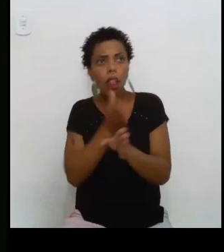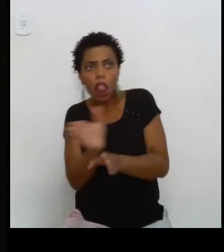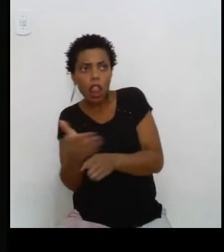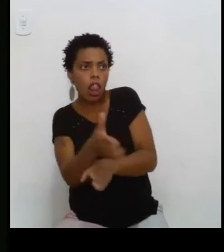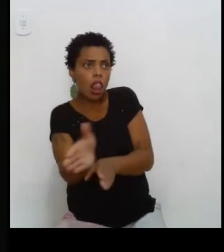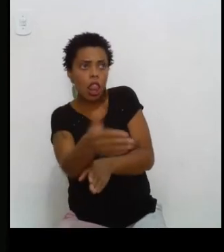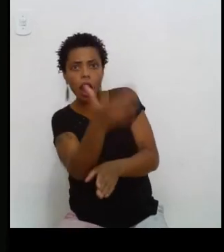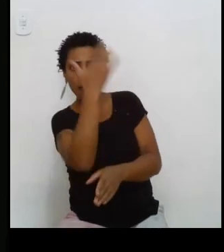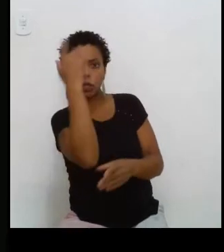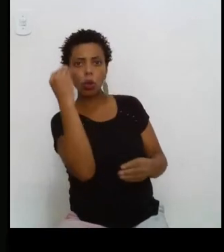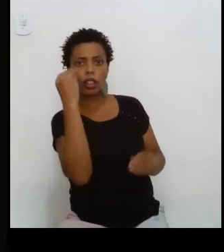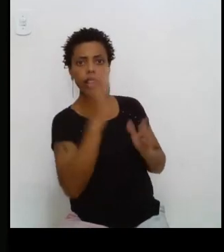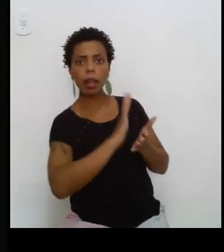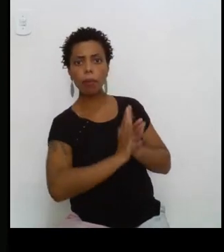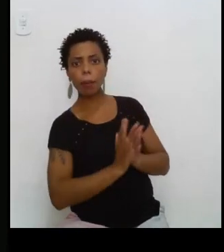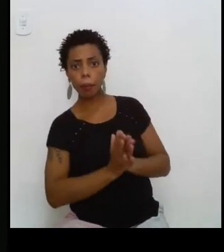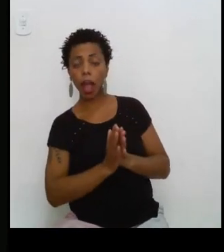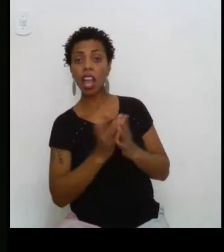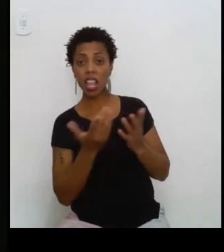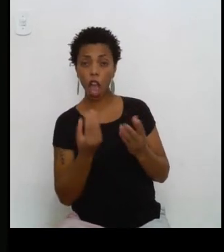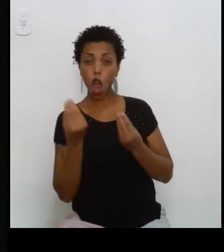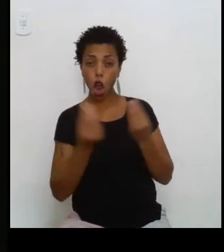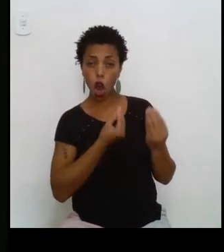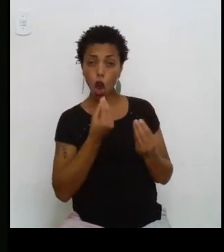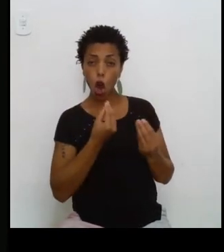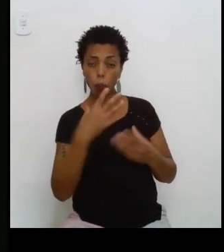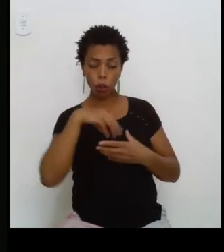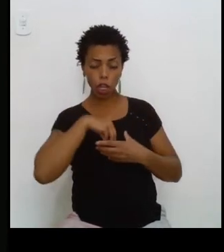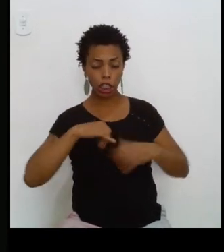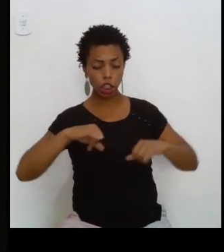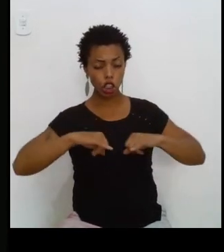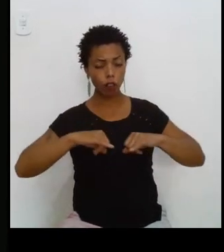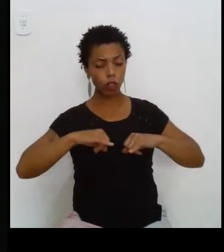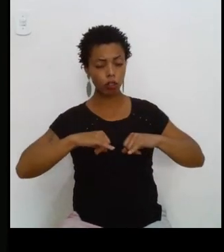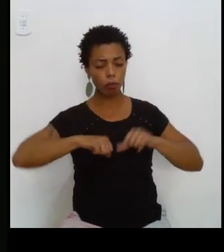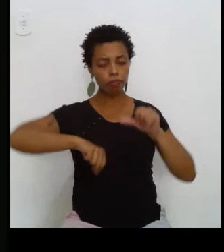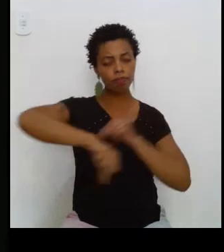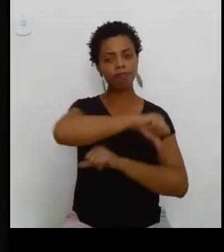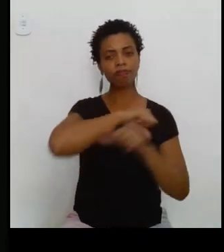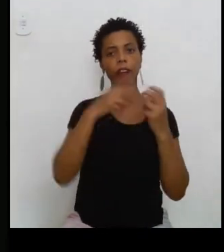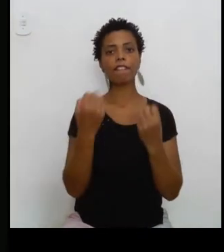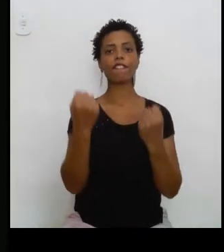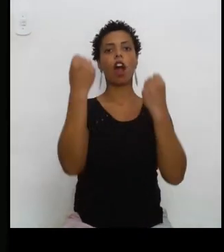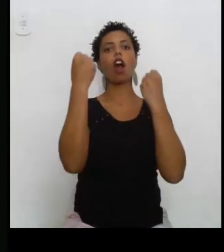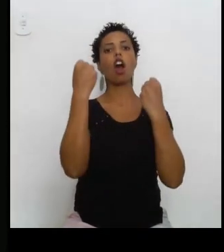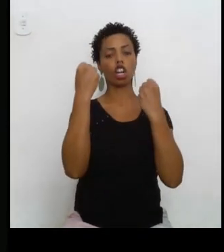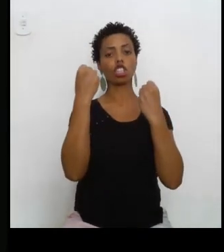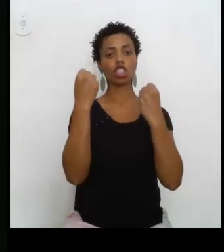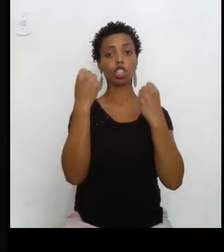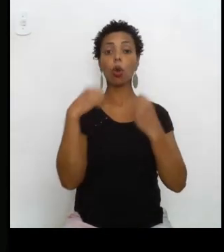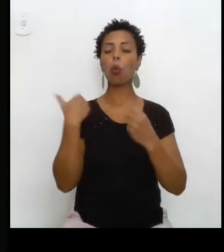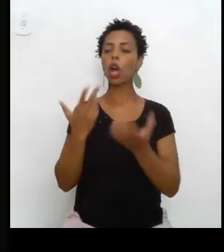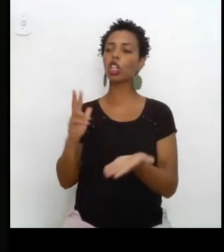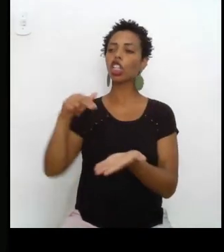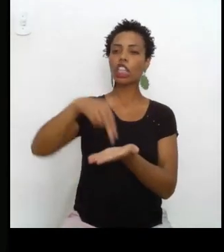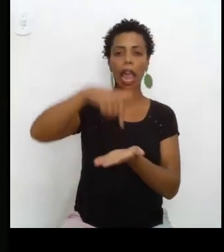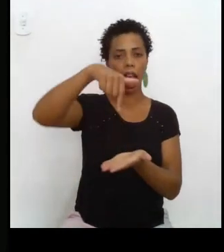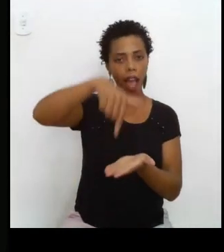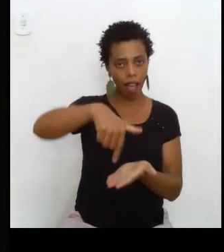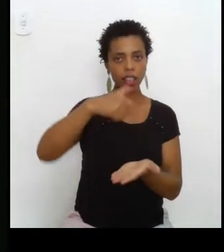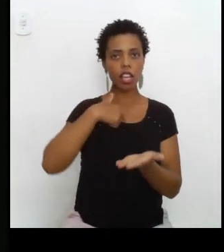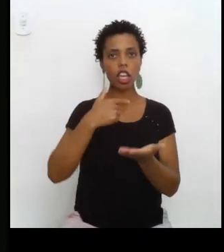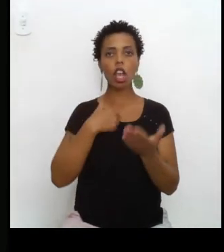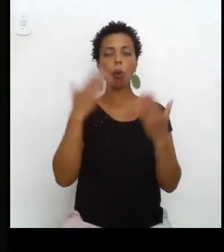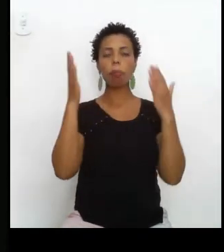toda essa dor e tornou uma pessoa forte muito forte e quando eu cheguei aqui enquanto estava em coma sendo cuidados com muito carinho